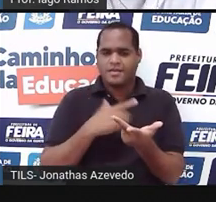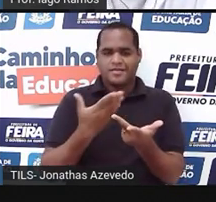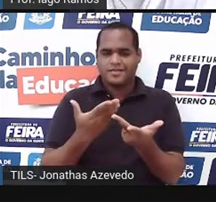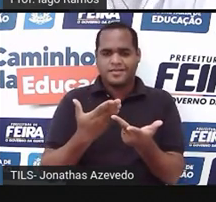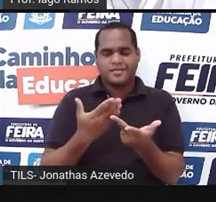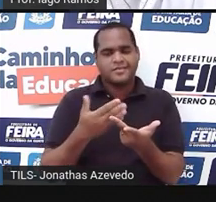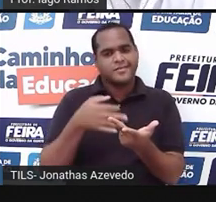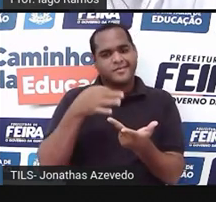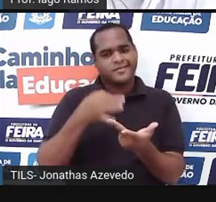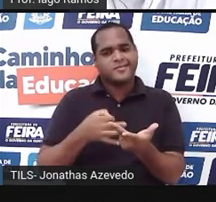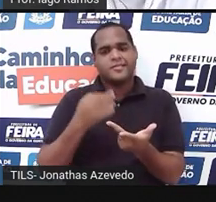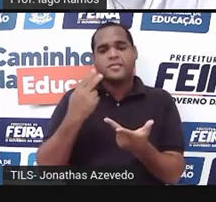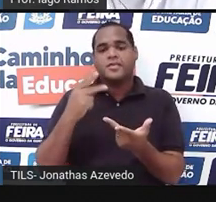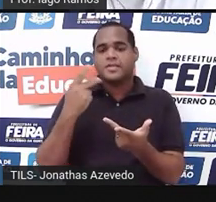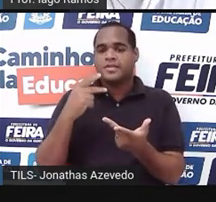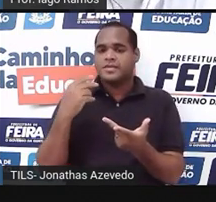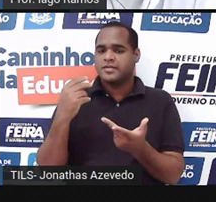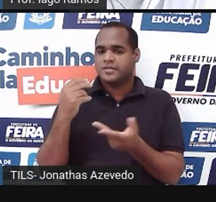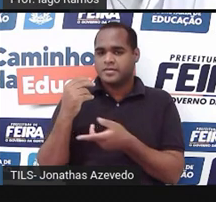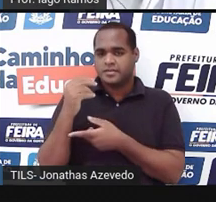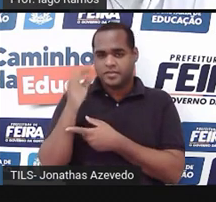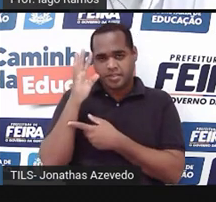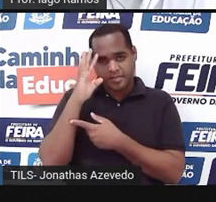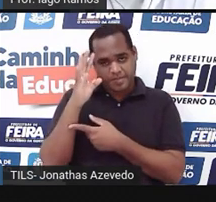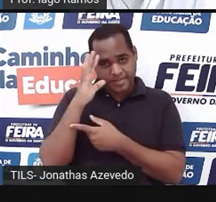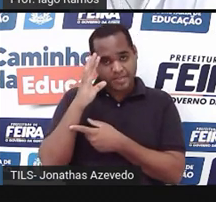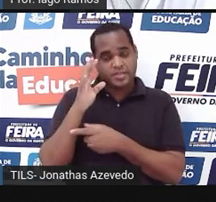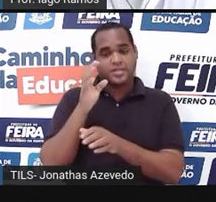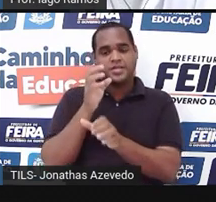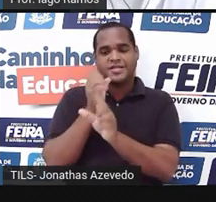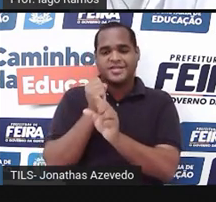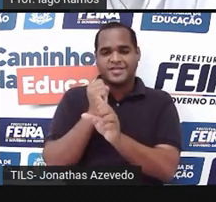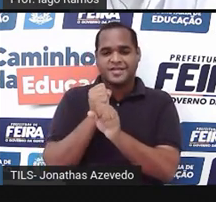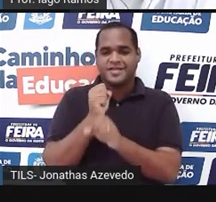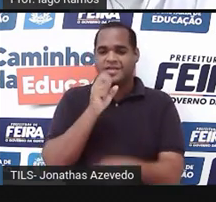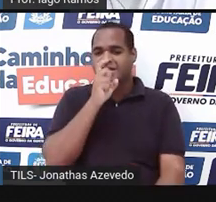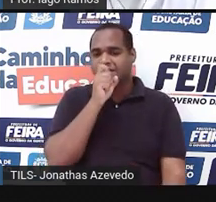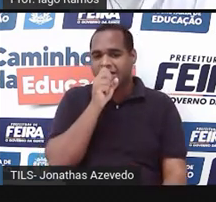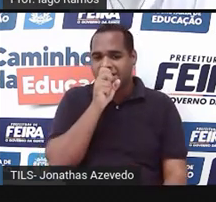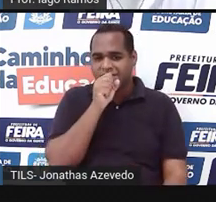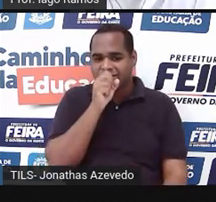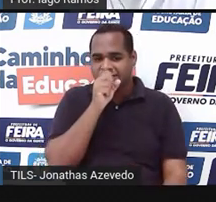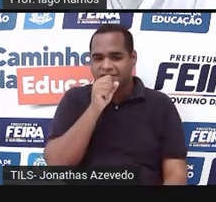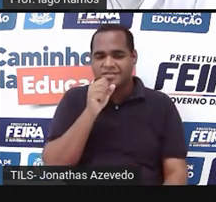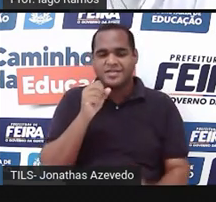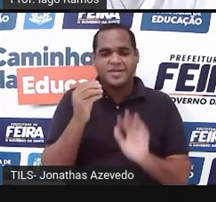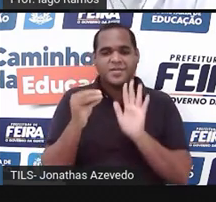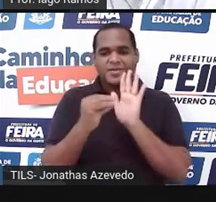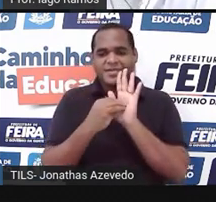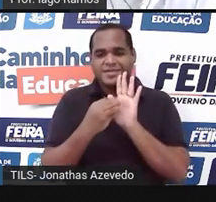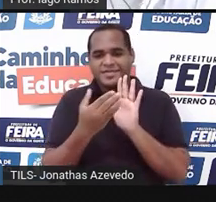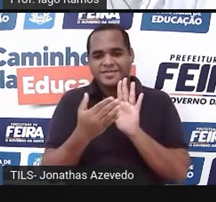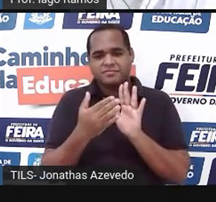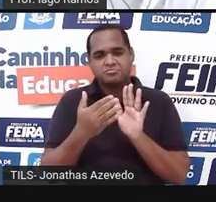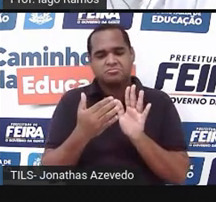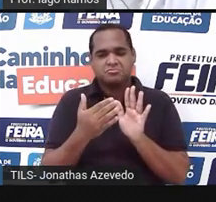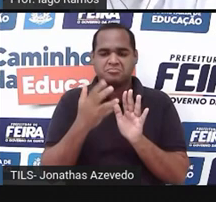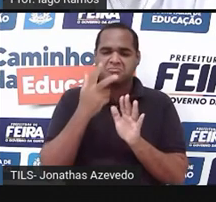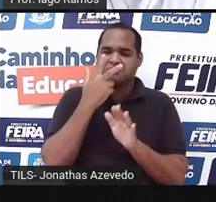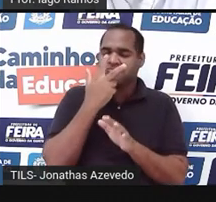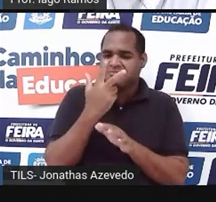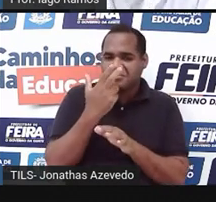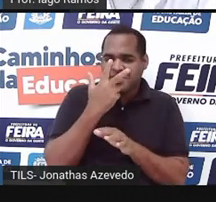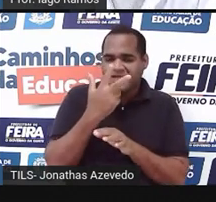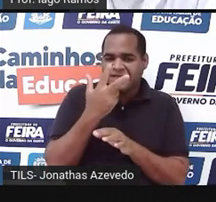de propósito Eu coloquei só a cidade de combustível em laranja porque certa quantidade de